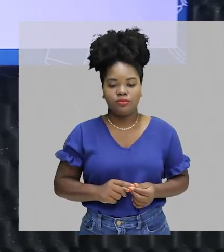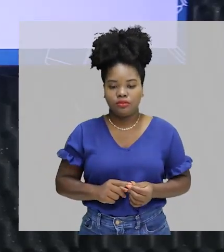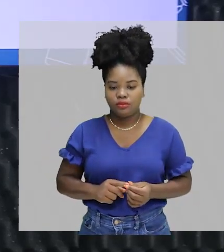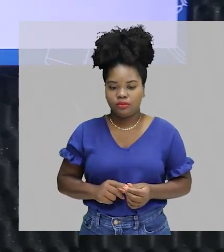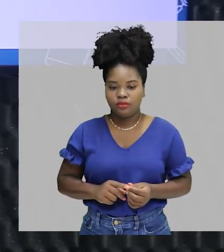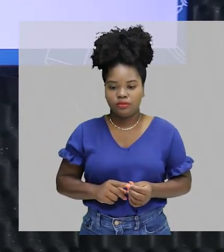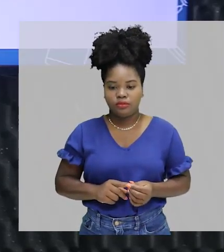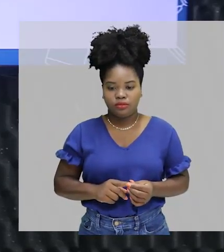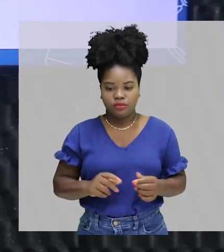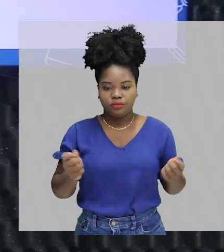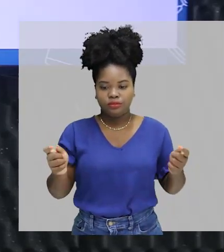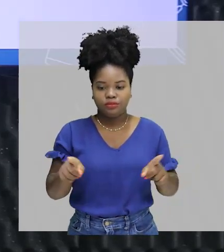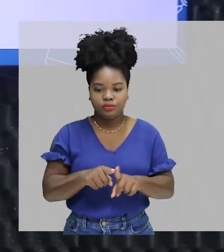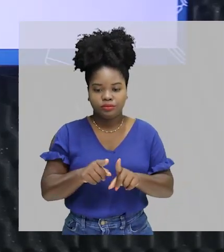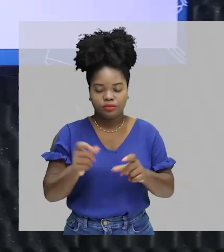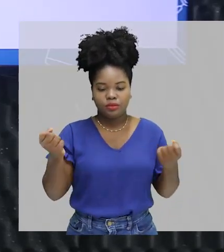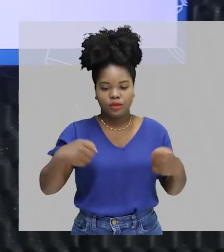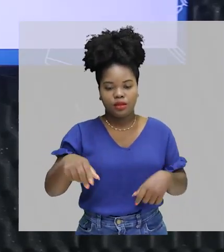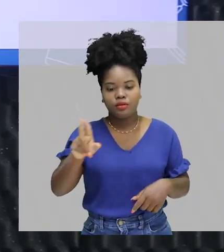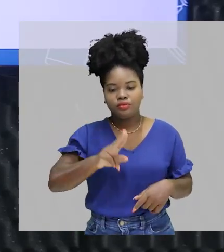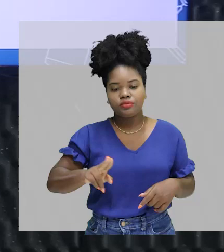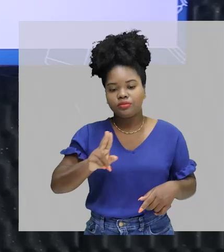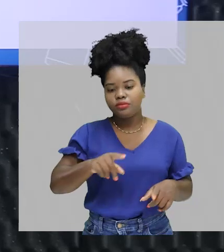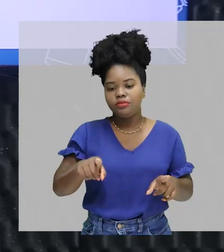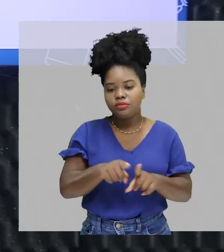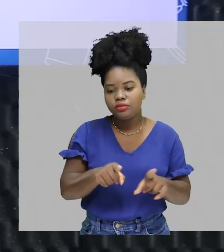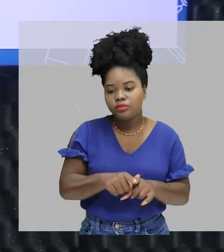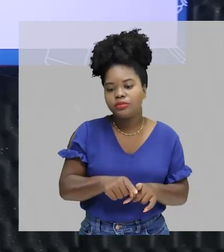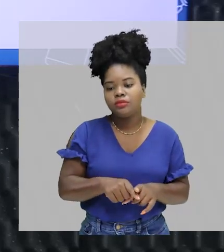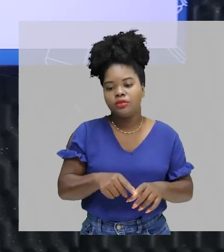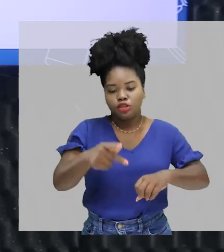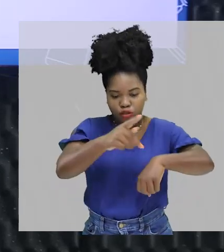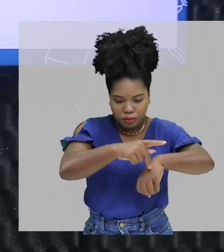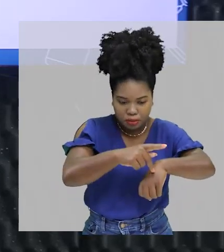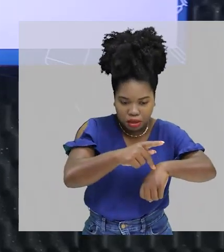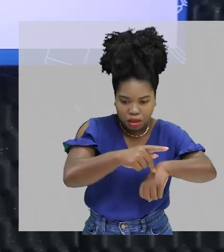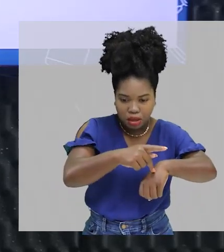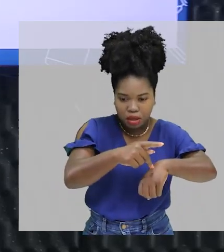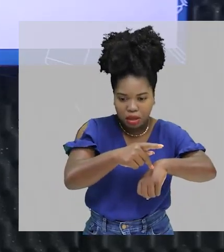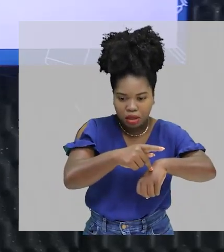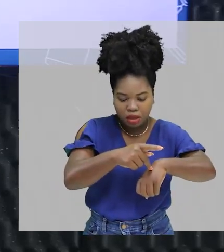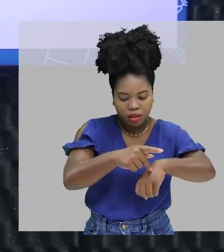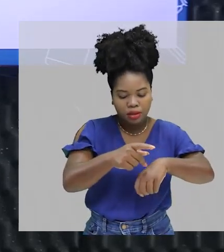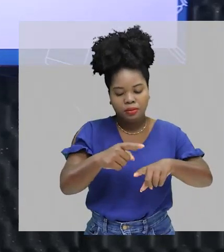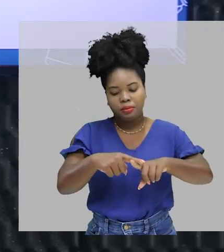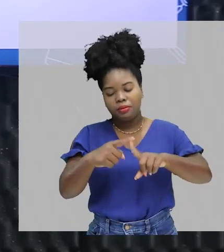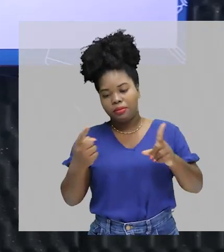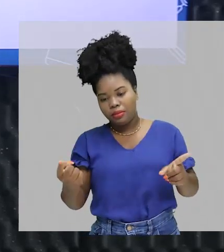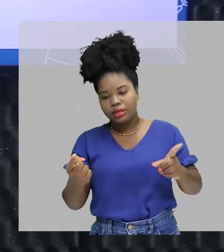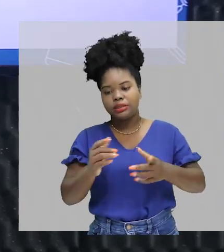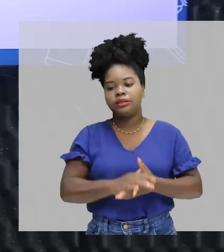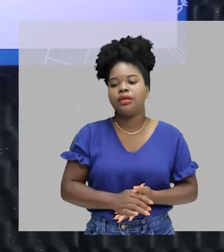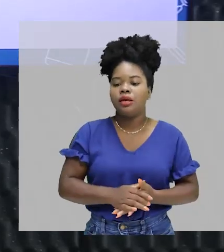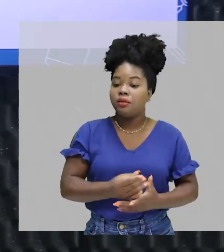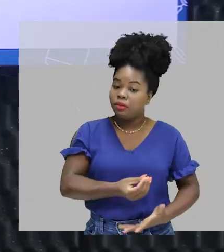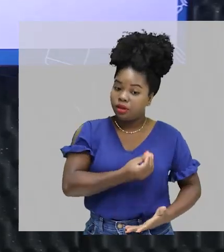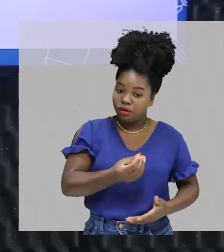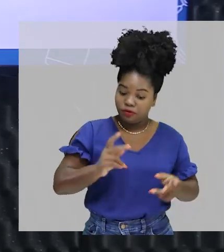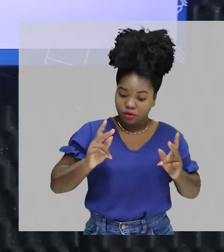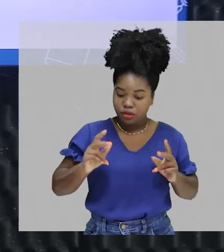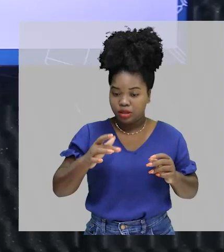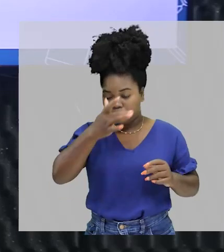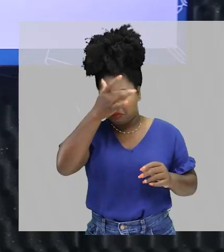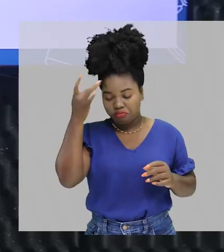datação de utensílios ou então de rochas, mas para seres vivos é o carbono 14. E